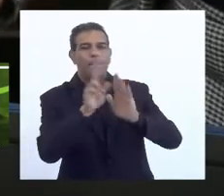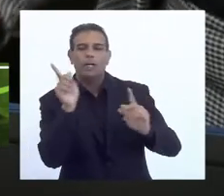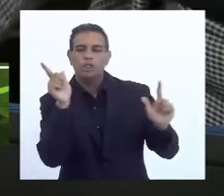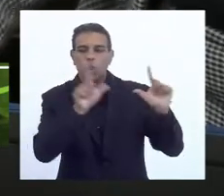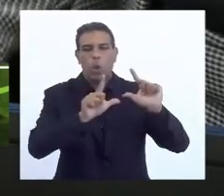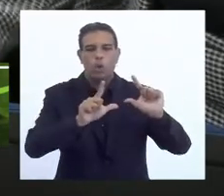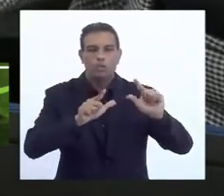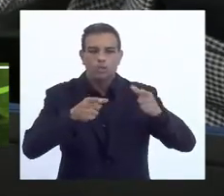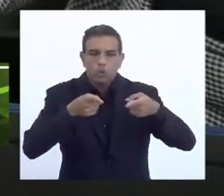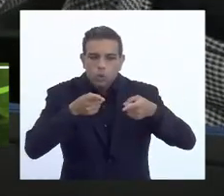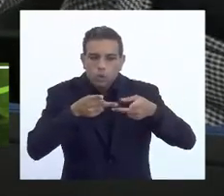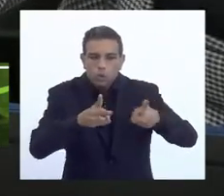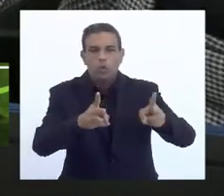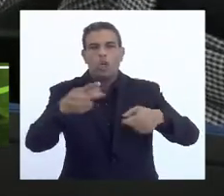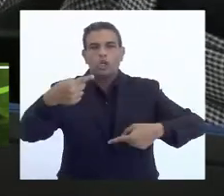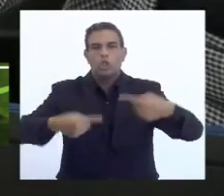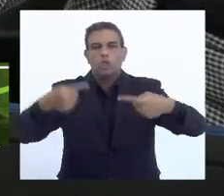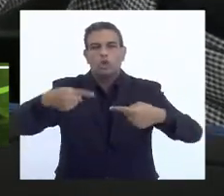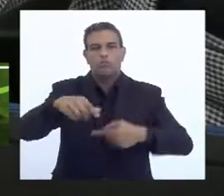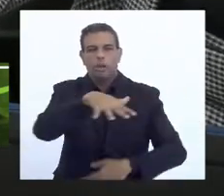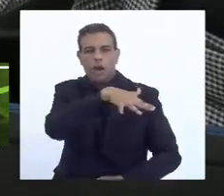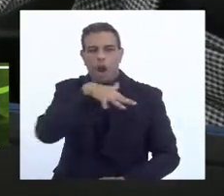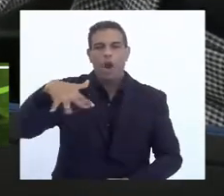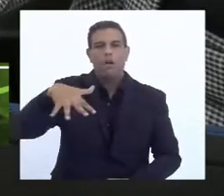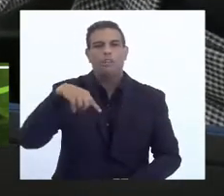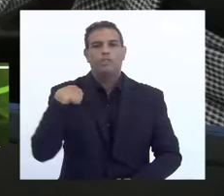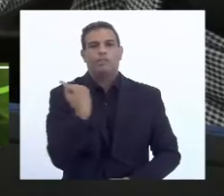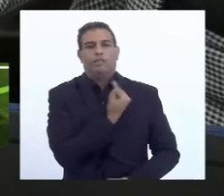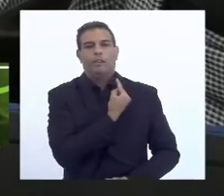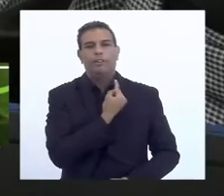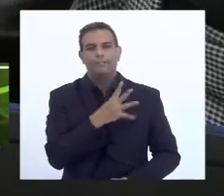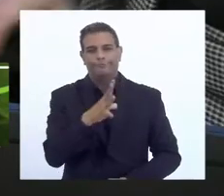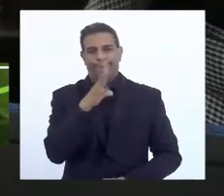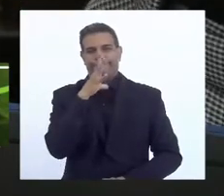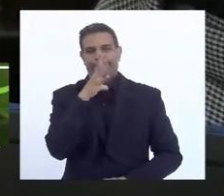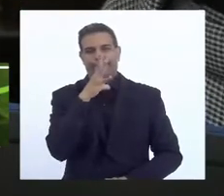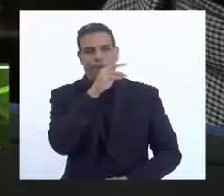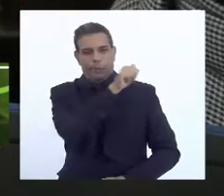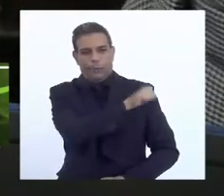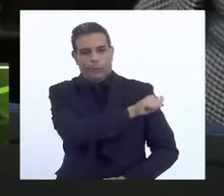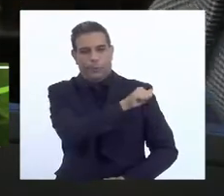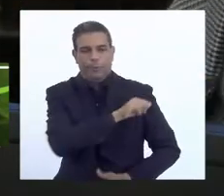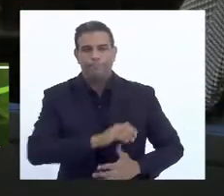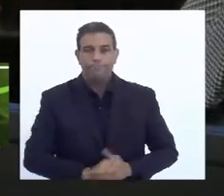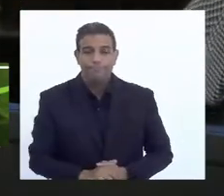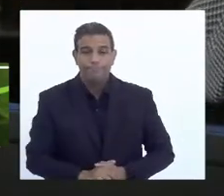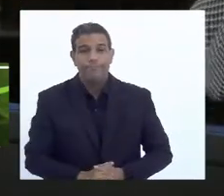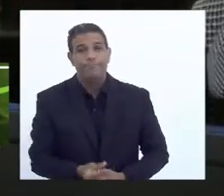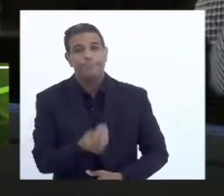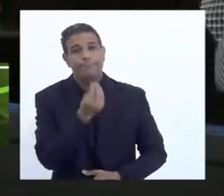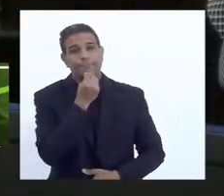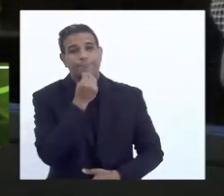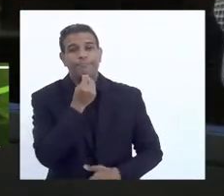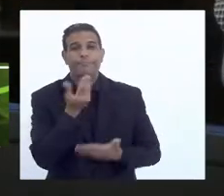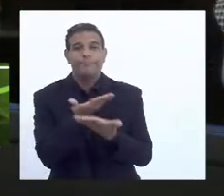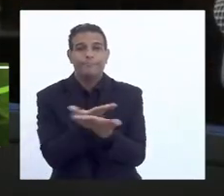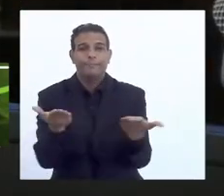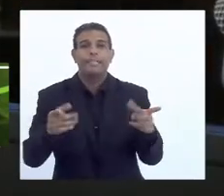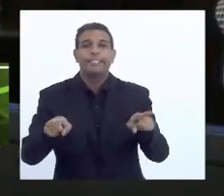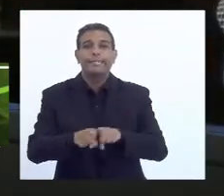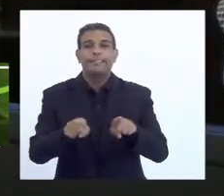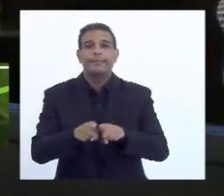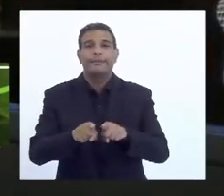na discussão e no cenário político, como temos visto no Rio de Janeiro. E, claro, ressaltar que fazer